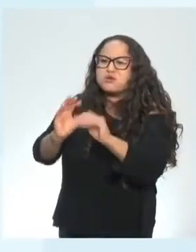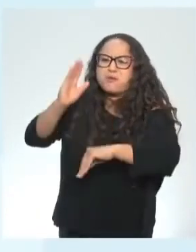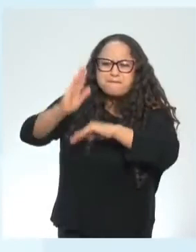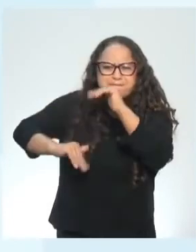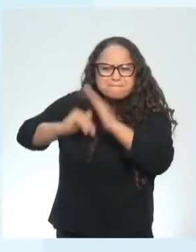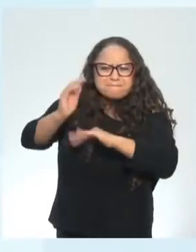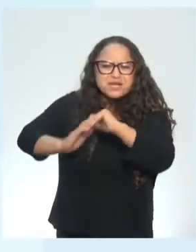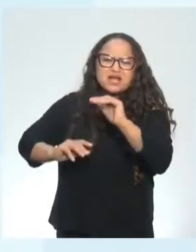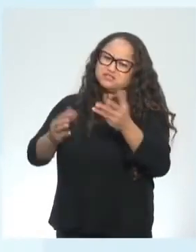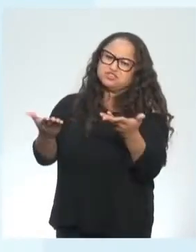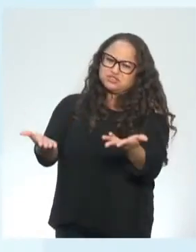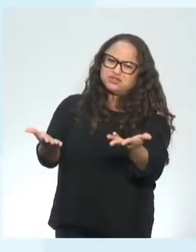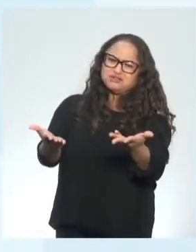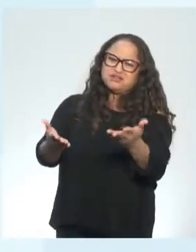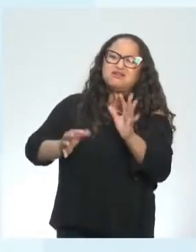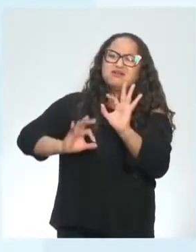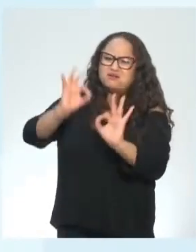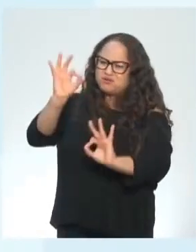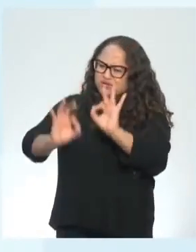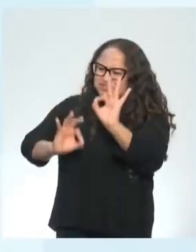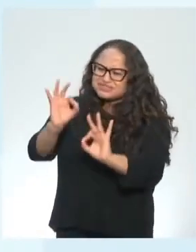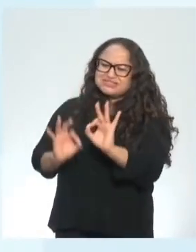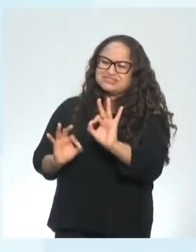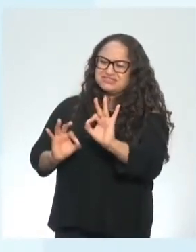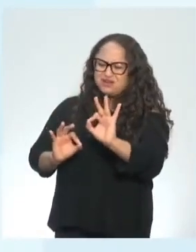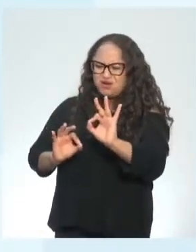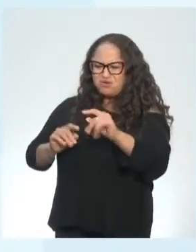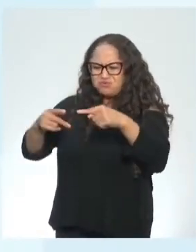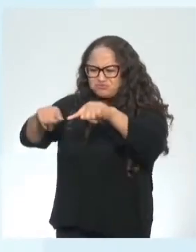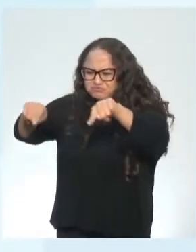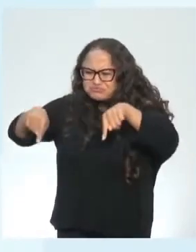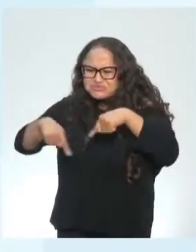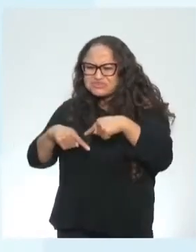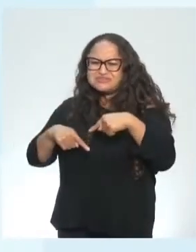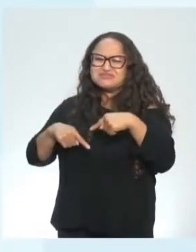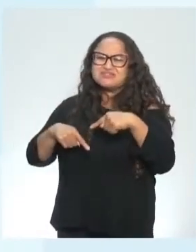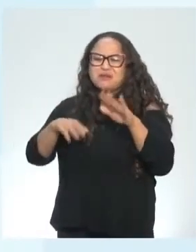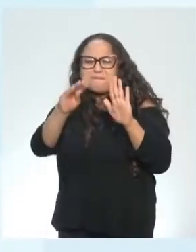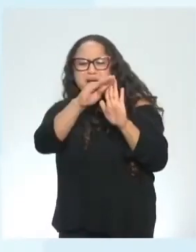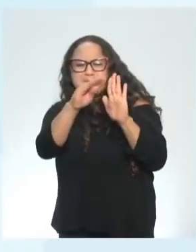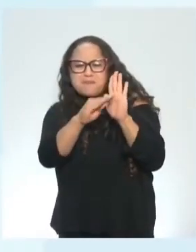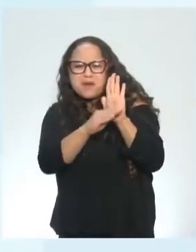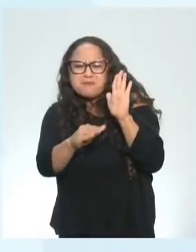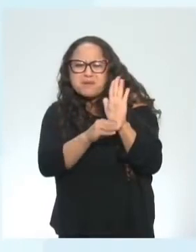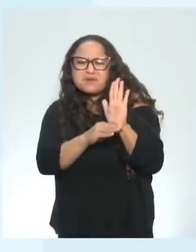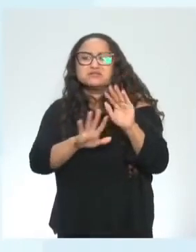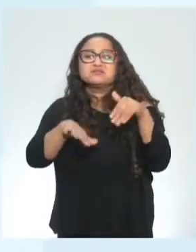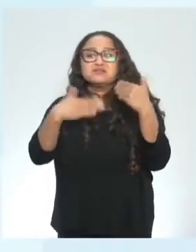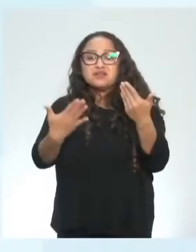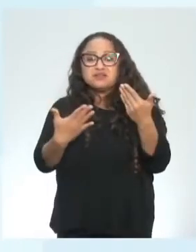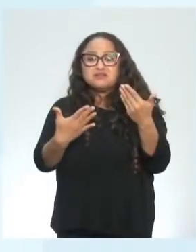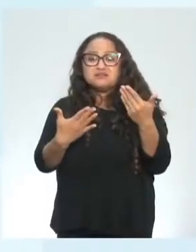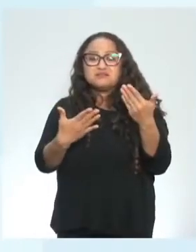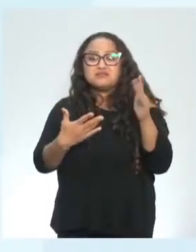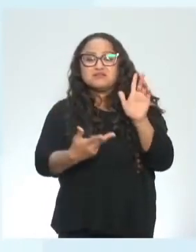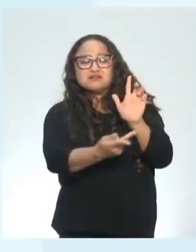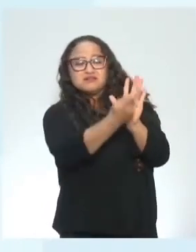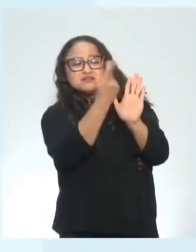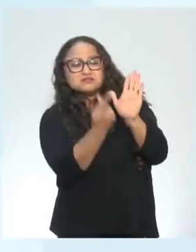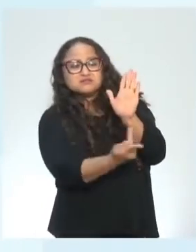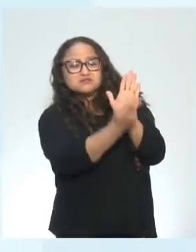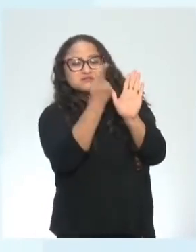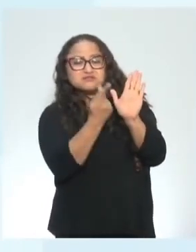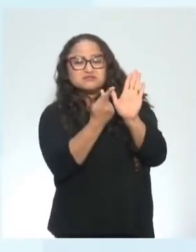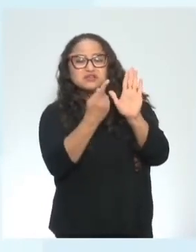o desenvolvimento de um filme ele requer muita preparação pular em planejamento era organization e